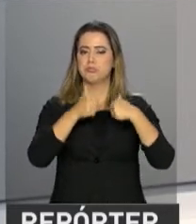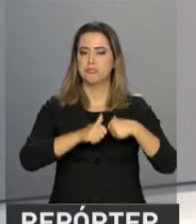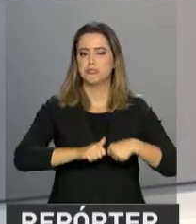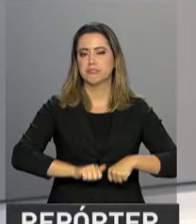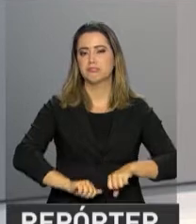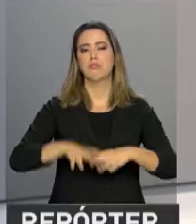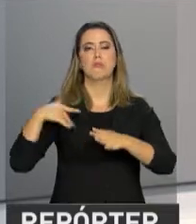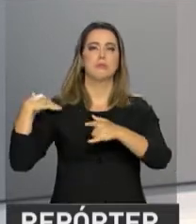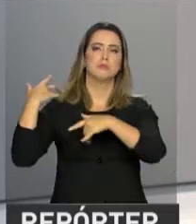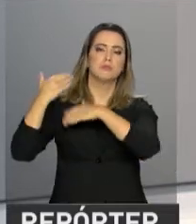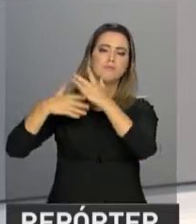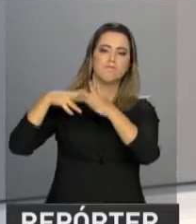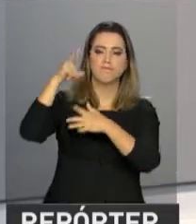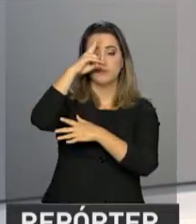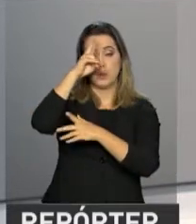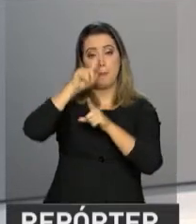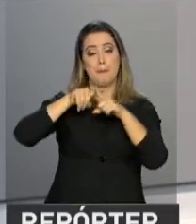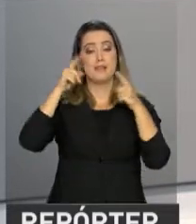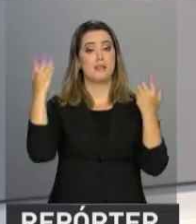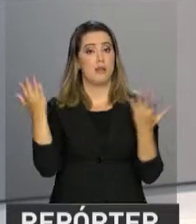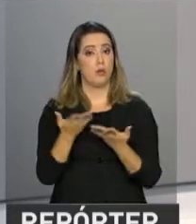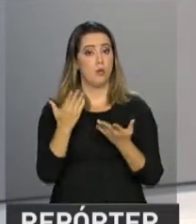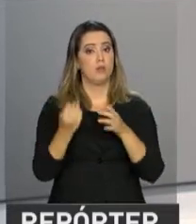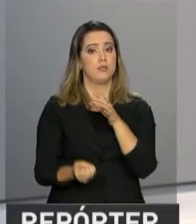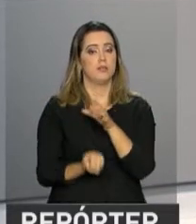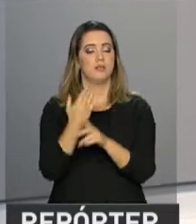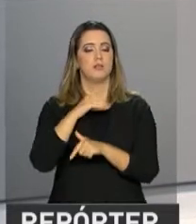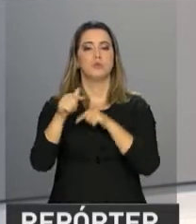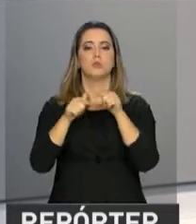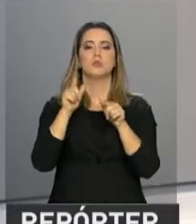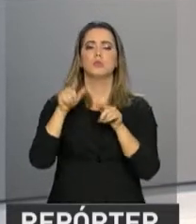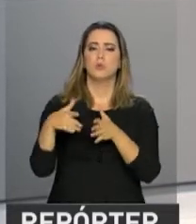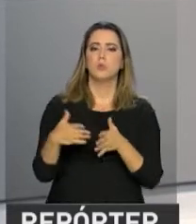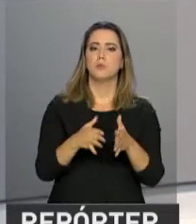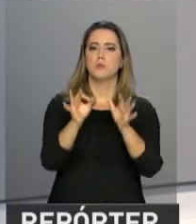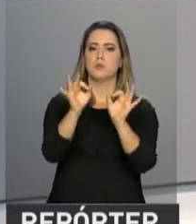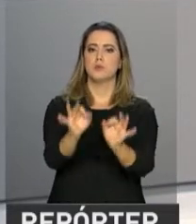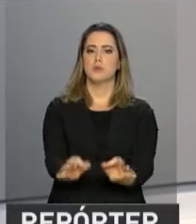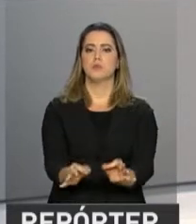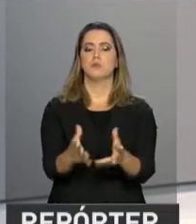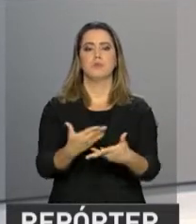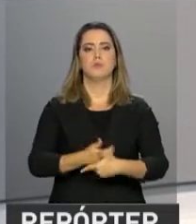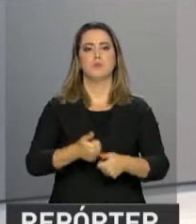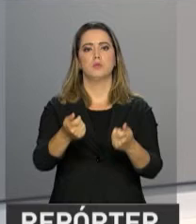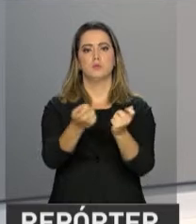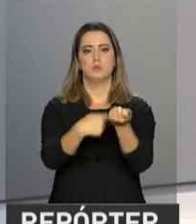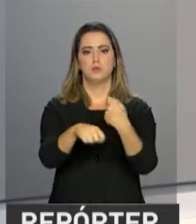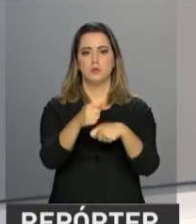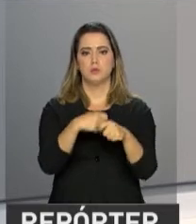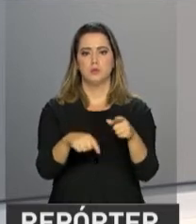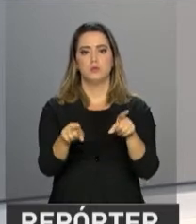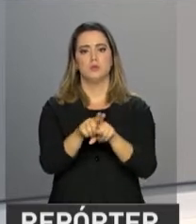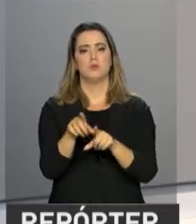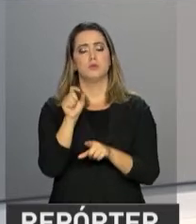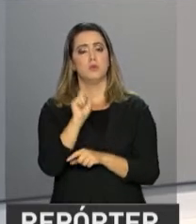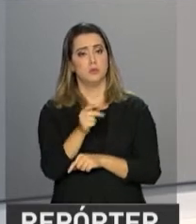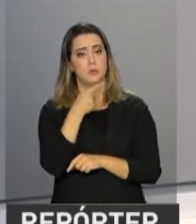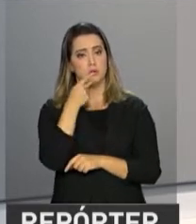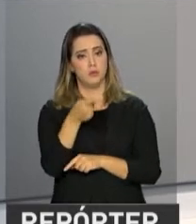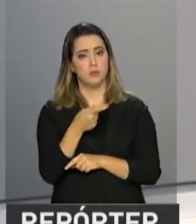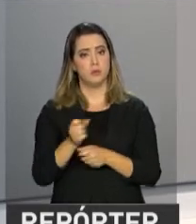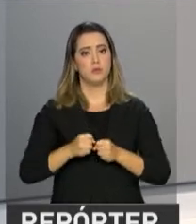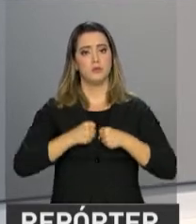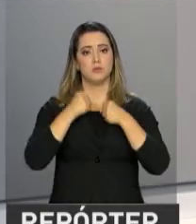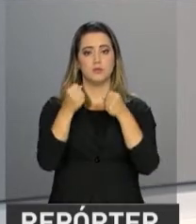geração de empregos é o caminho para melhorar as condições econômicas em geral. Meirelles falou ainda sobre os esforços do